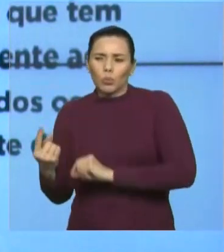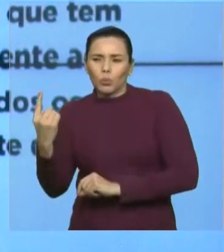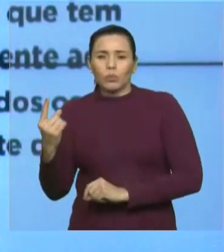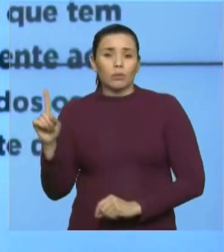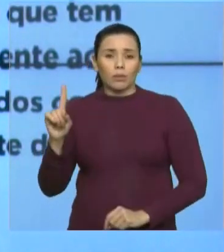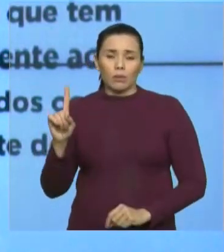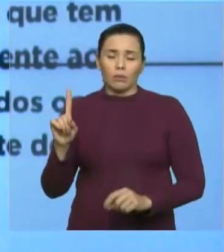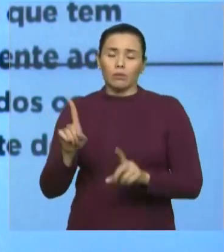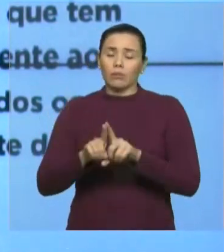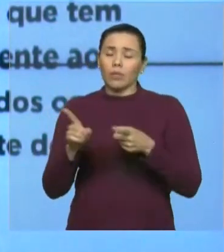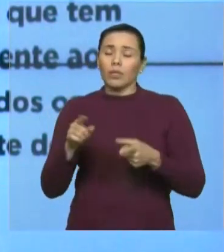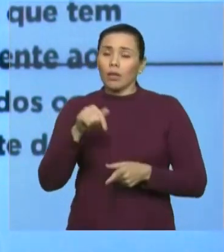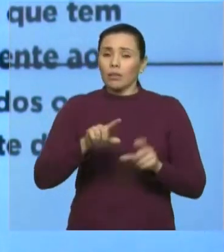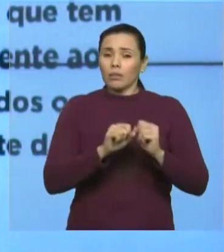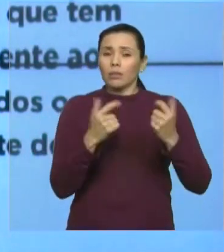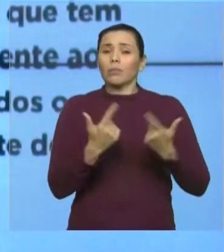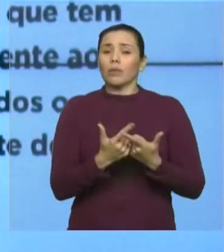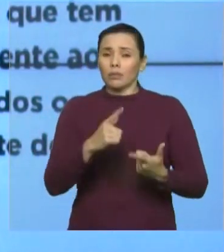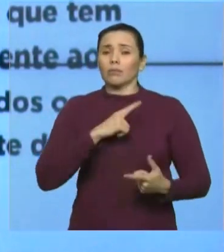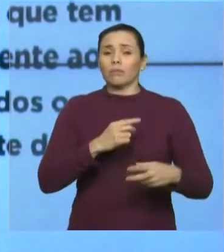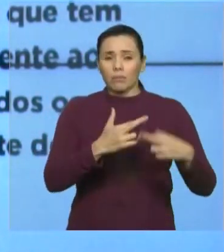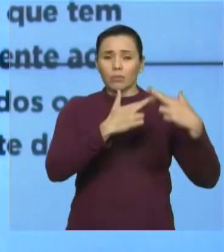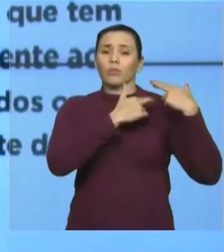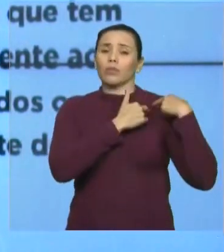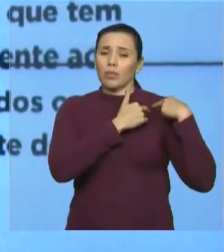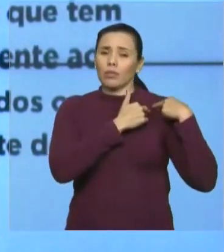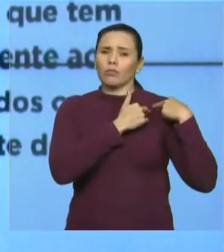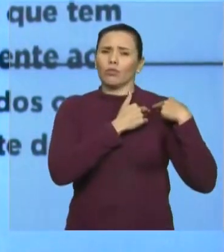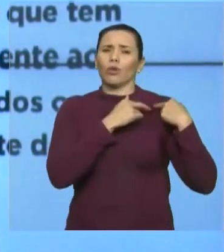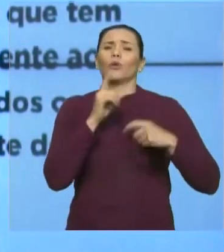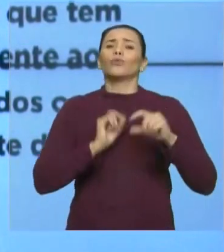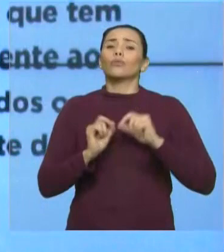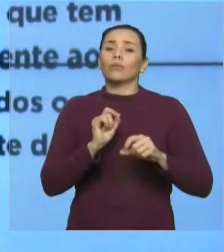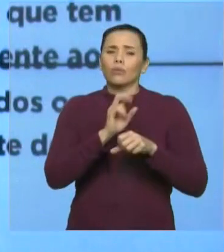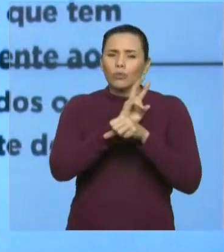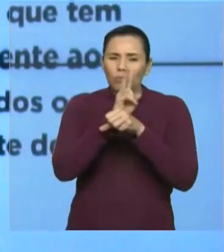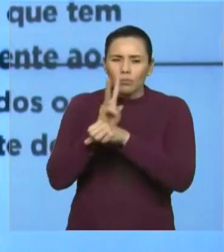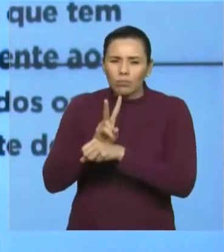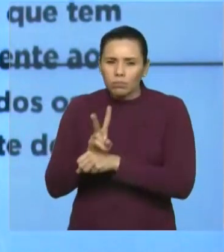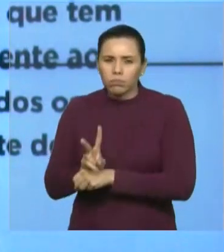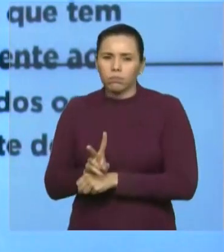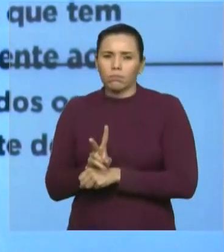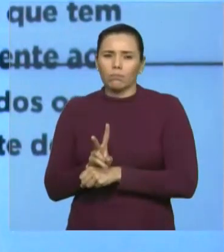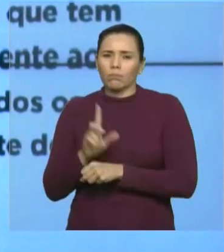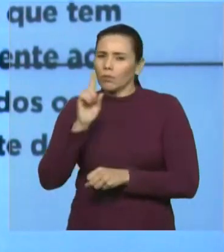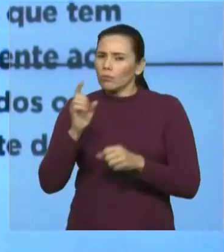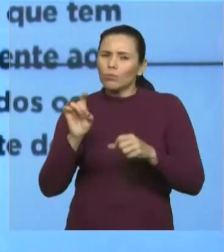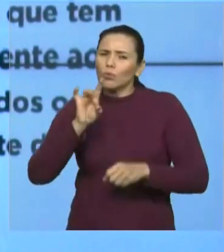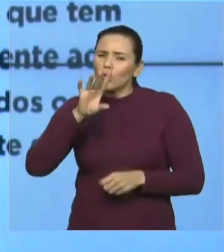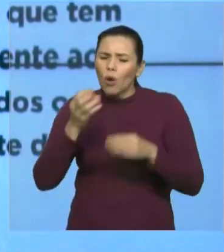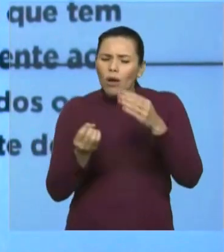ele pode sim cumprir uma função fiscalizatória, pode mandar investigar esses atestados, pode fazer levantamento